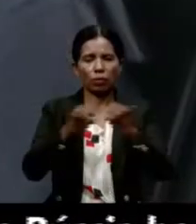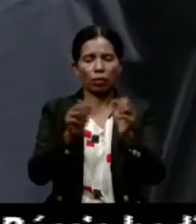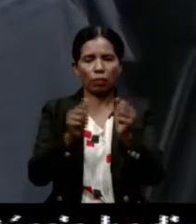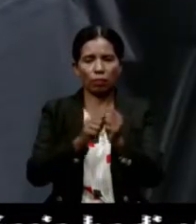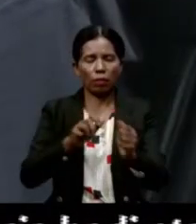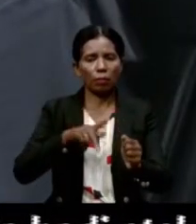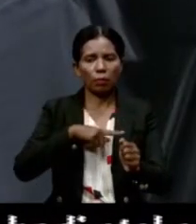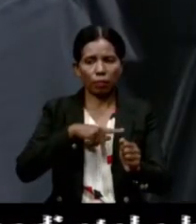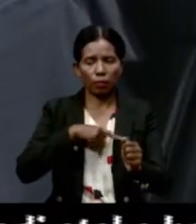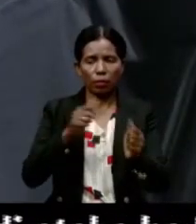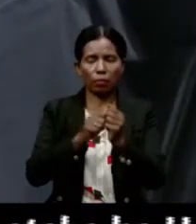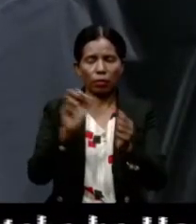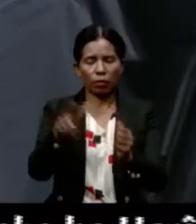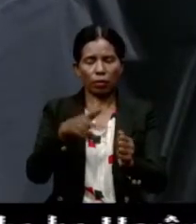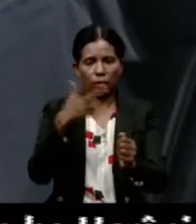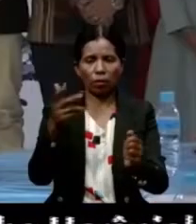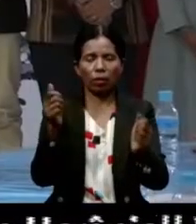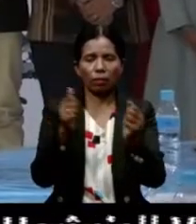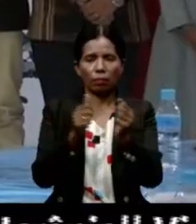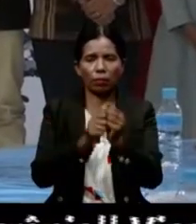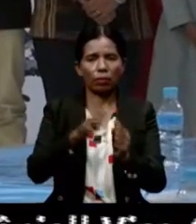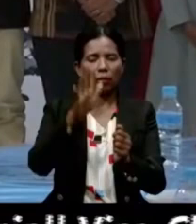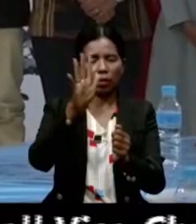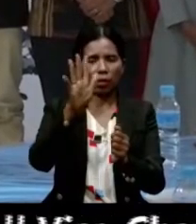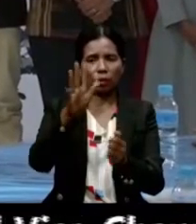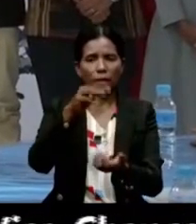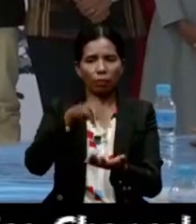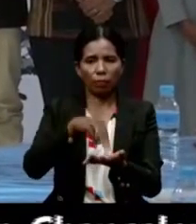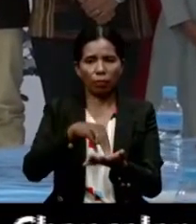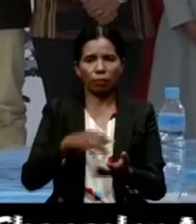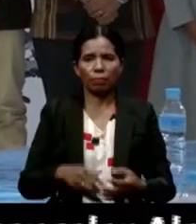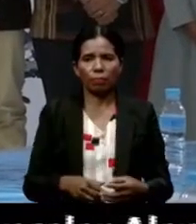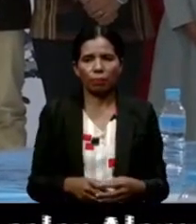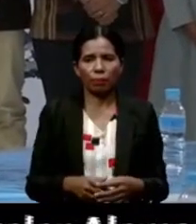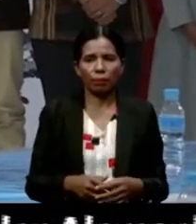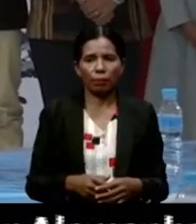Salão Recintolo, o total tocou Lima. Lamberto da Silva, Merenciana Martins, GMN.